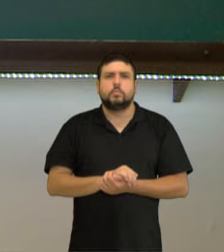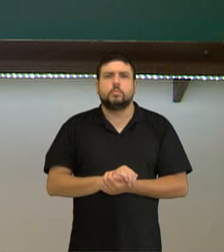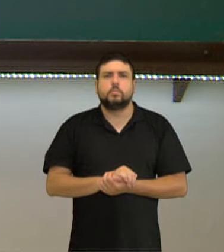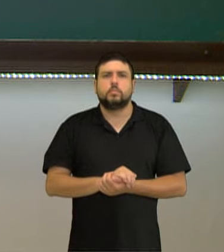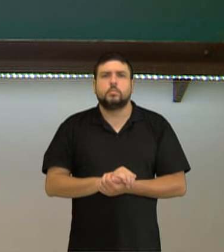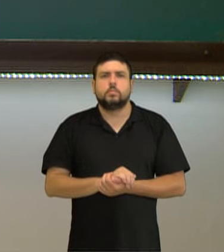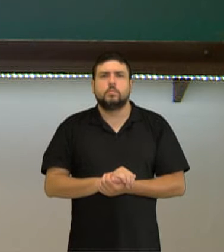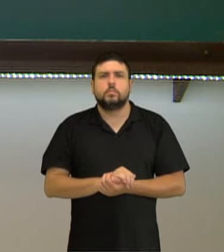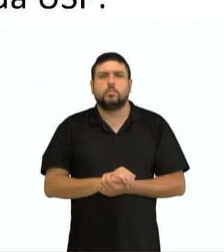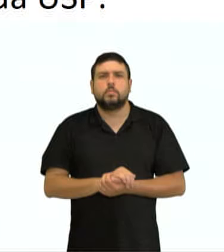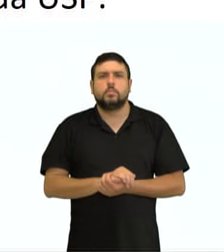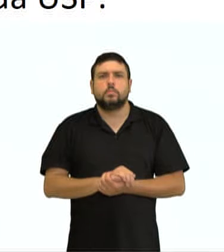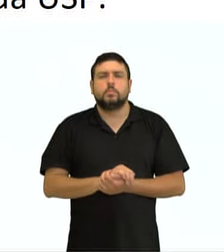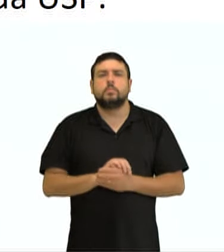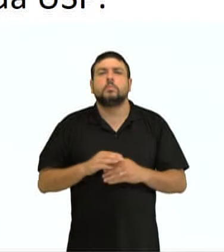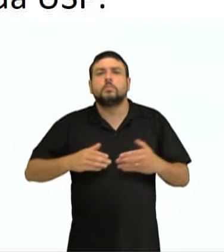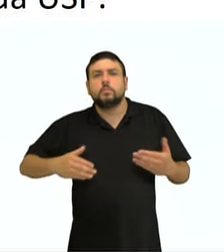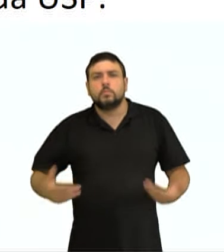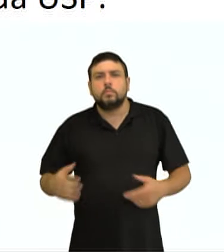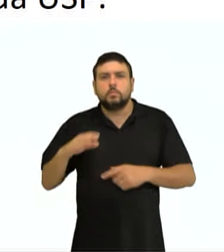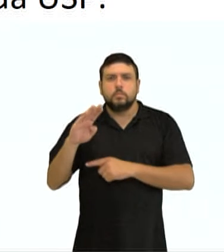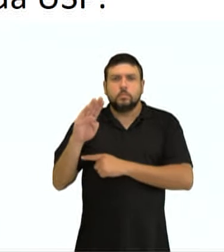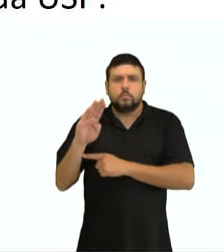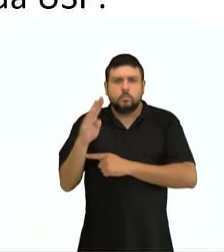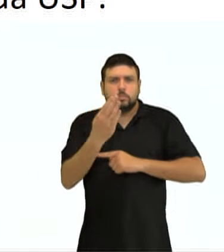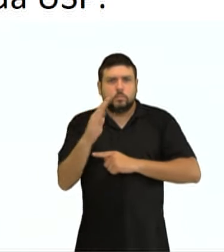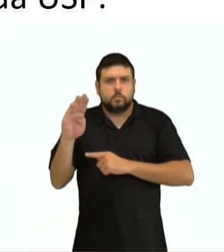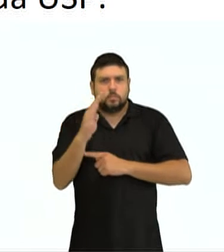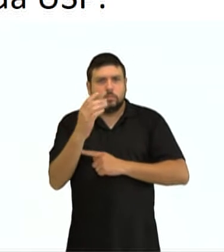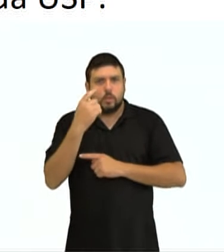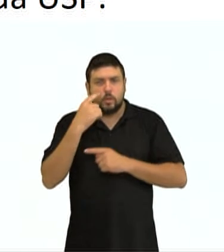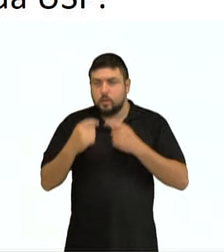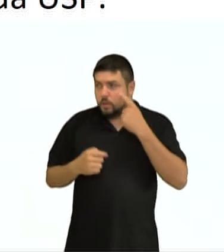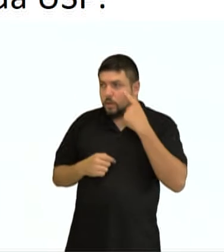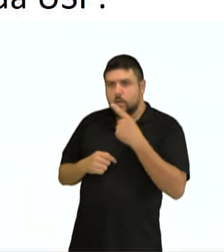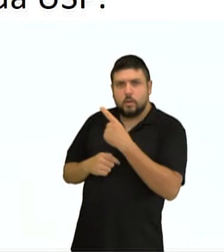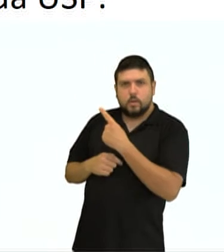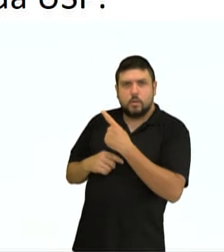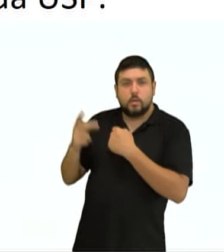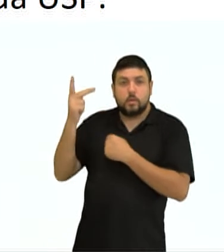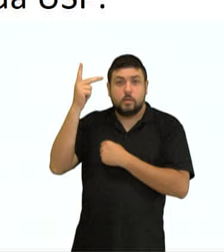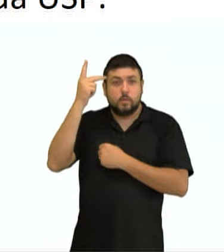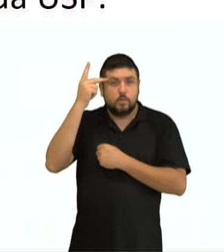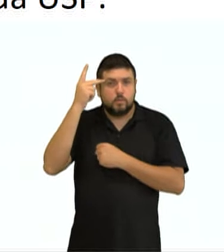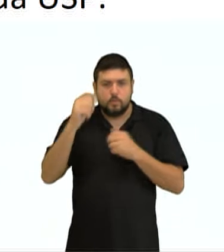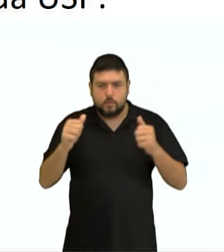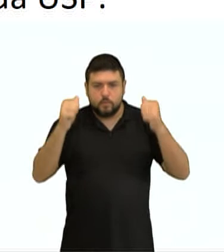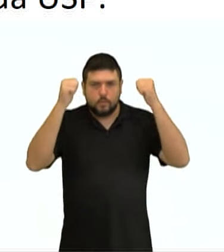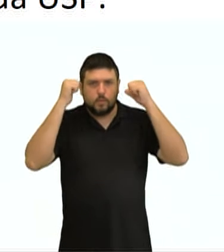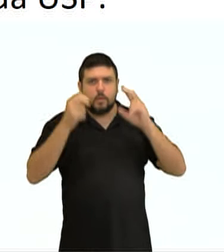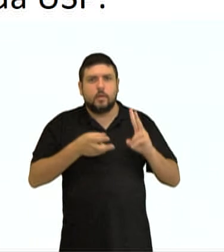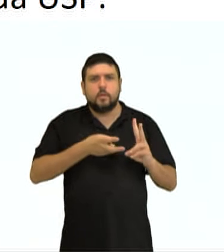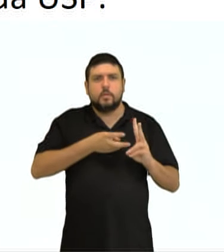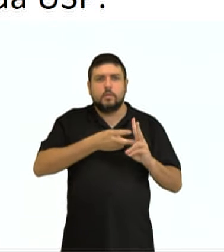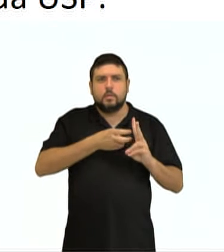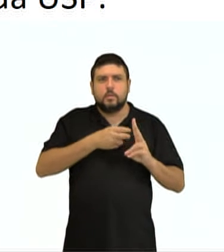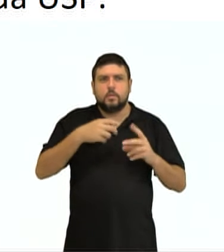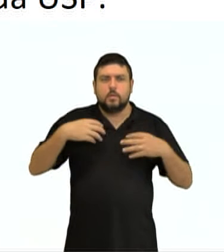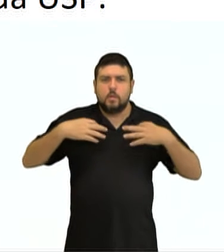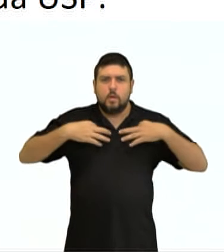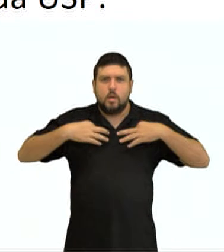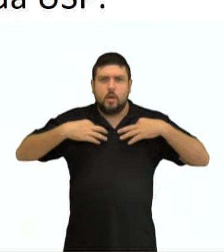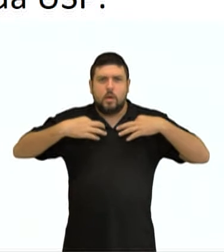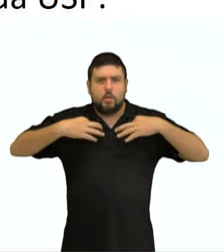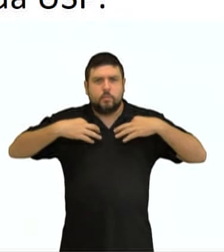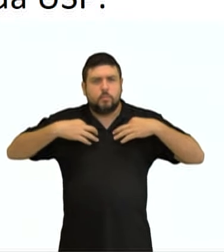as bandeiras, trago uma imagem aqui para vocês, um bandeirante paulista com indígenas no fundo, né? A roupa típica desse